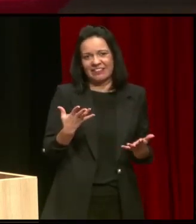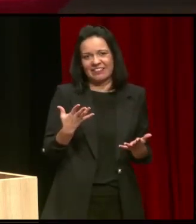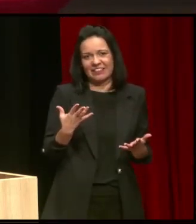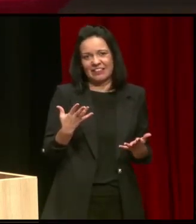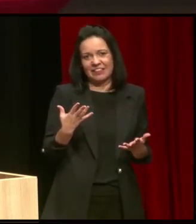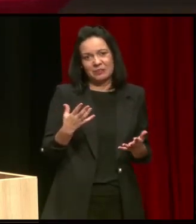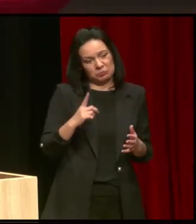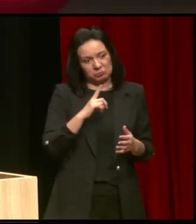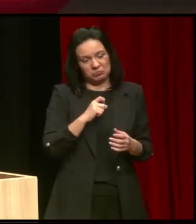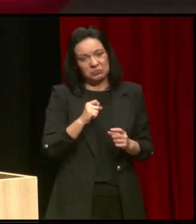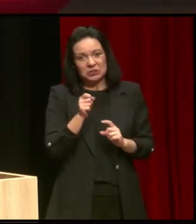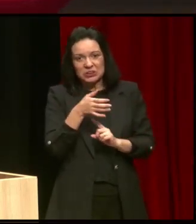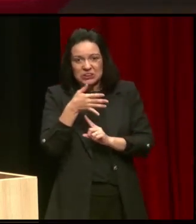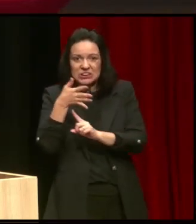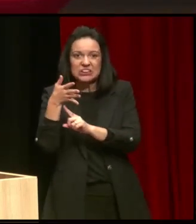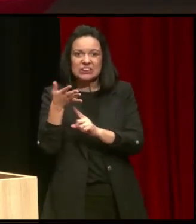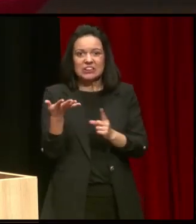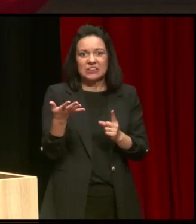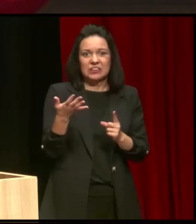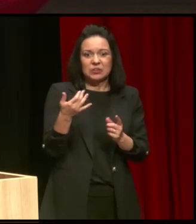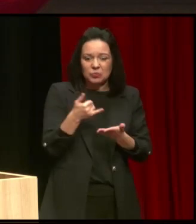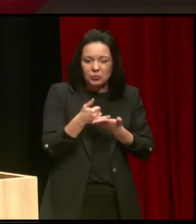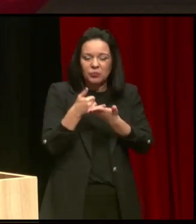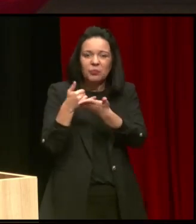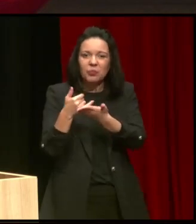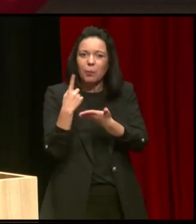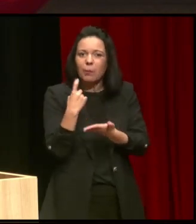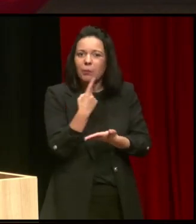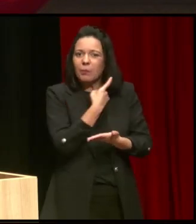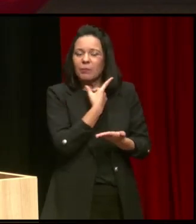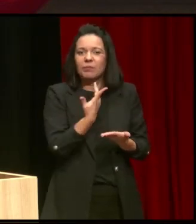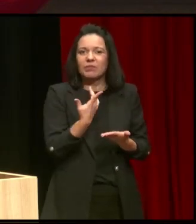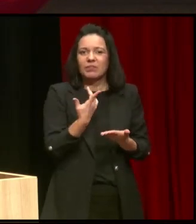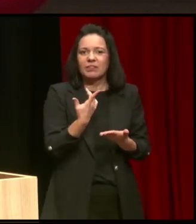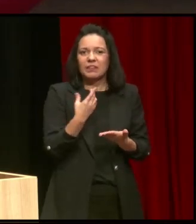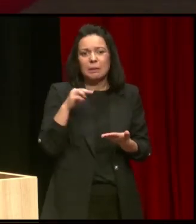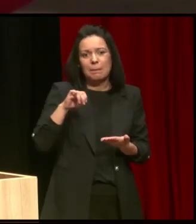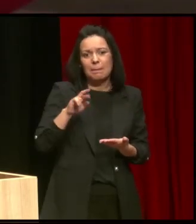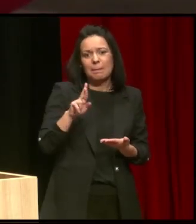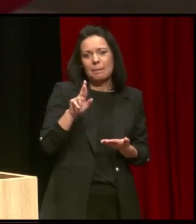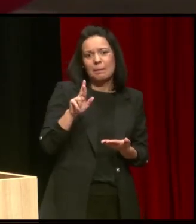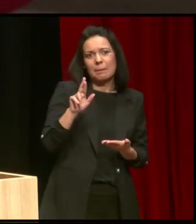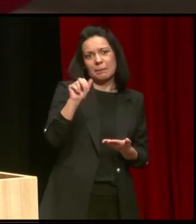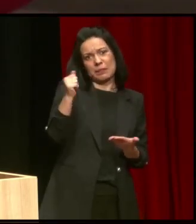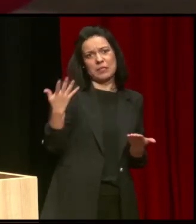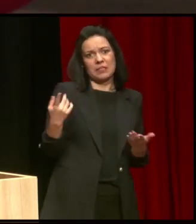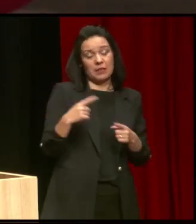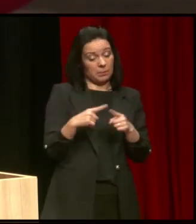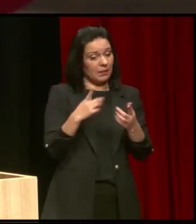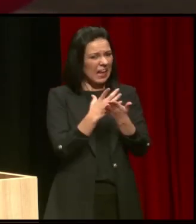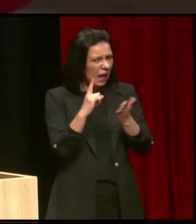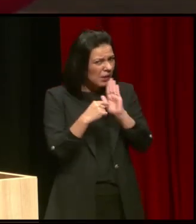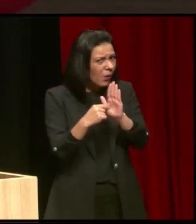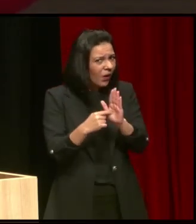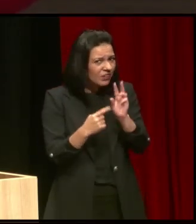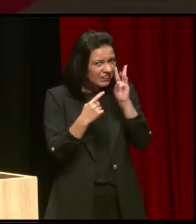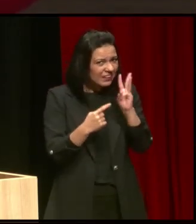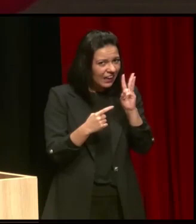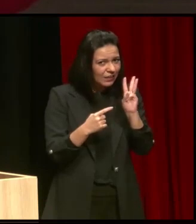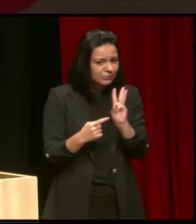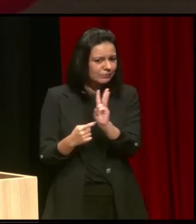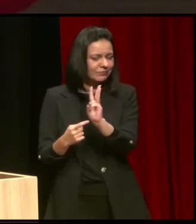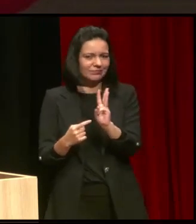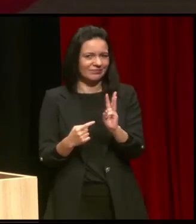gente não sabe se tinha três. Vocês já viram? A gente lê a escritura, gente, com umas coisas preconcebidas. A gente